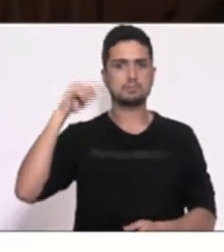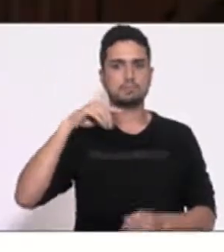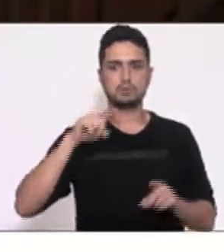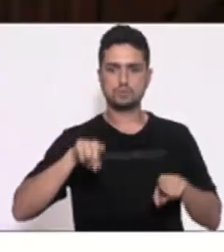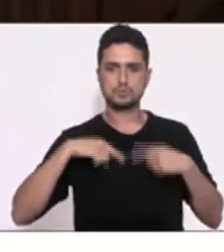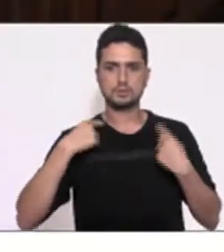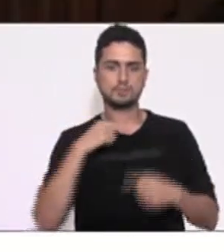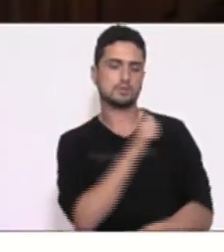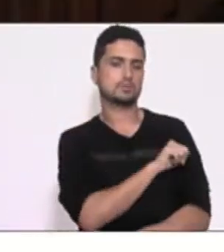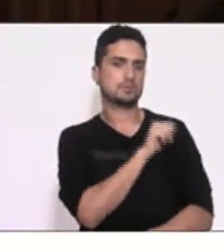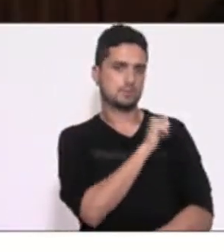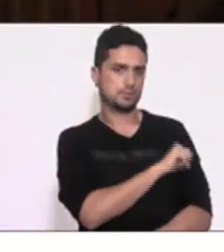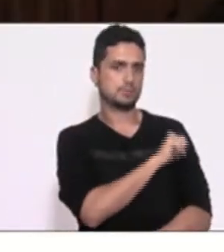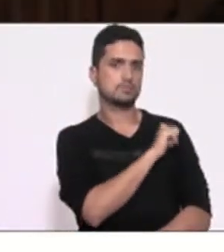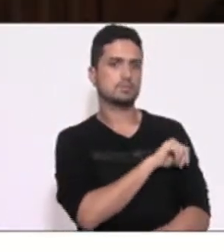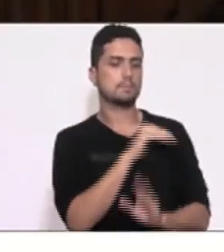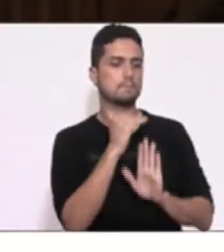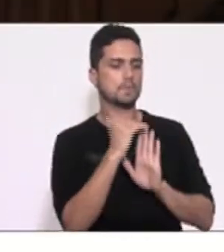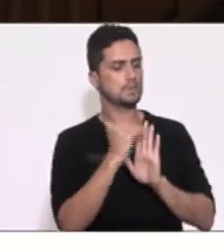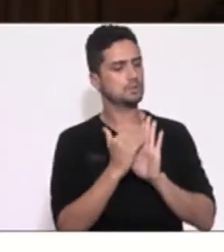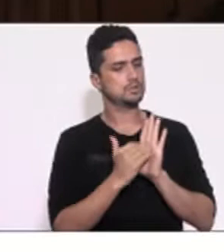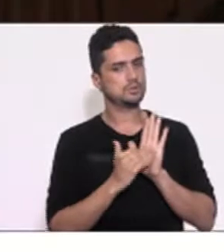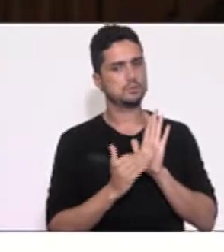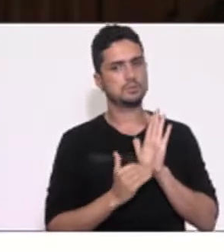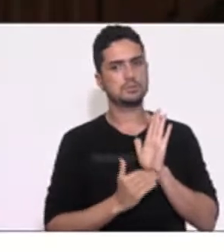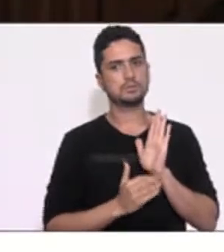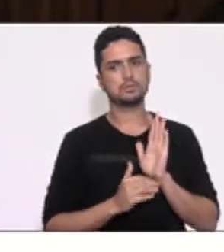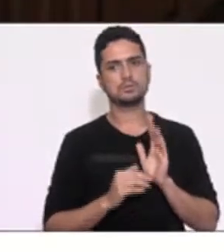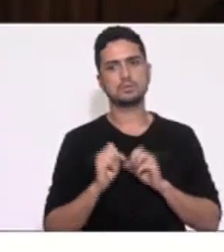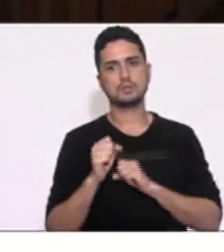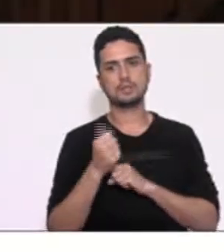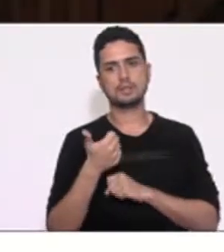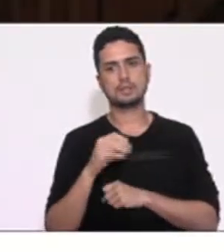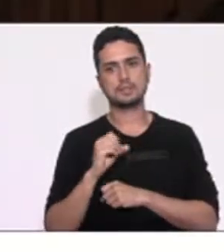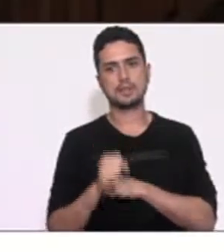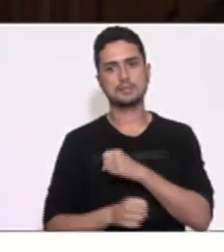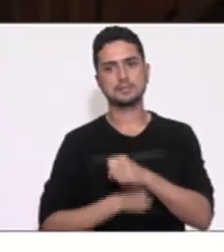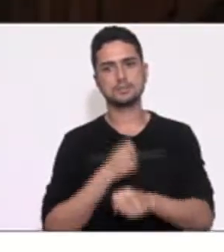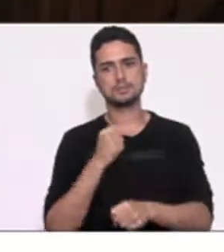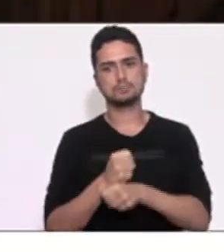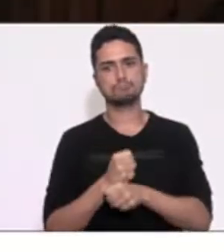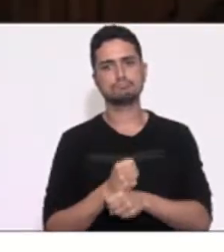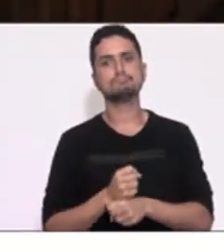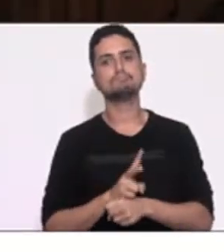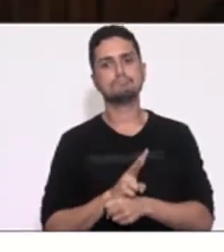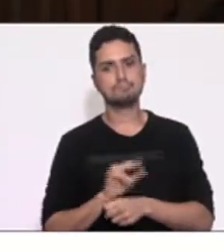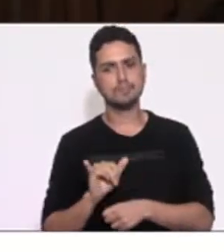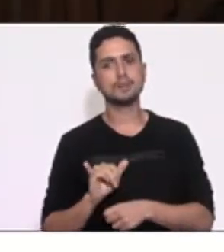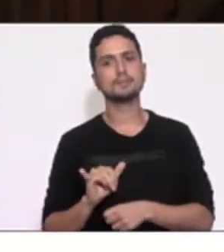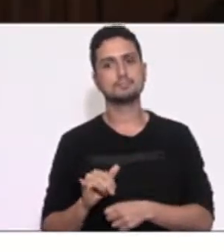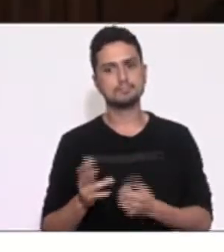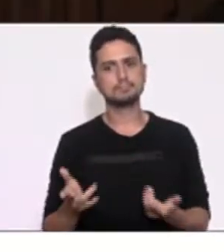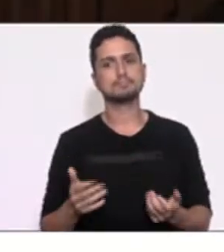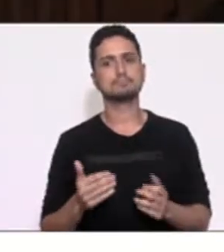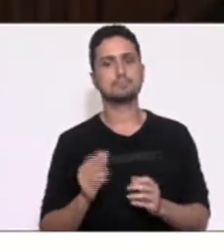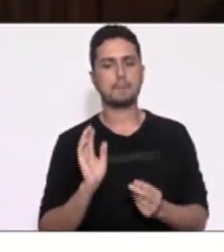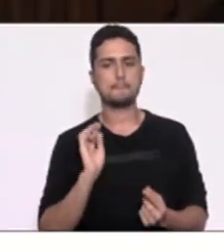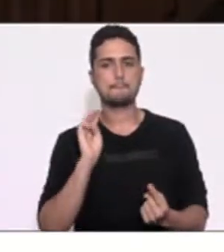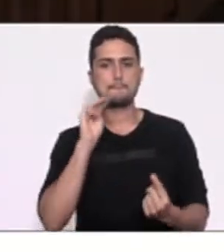Janeiro ao planejar para os próximos 10 anos as suas metas